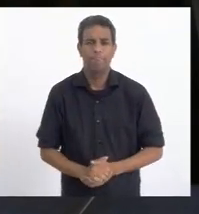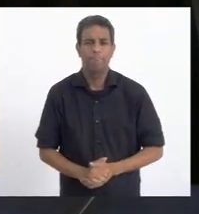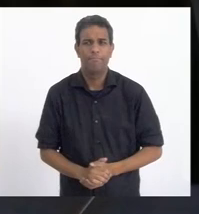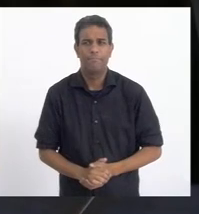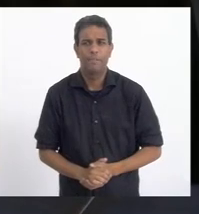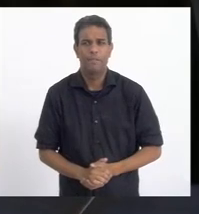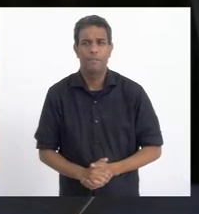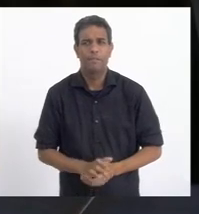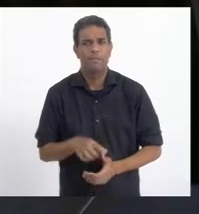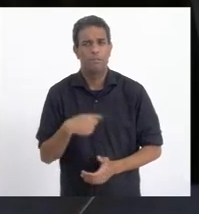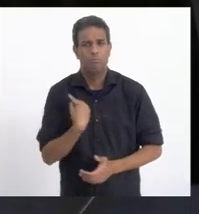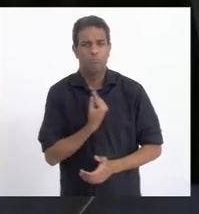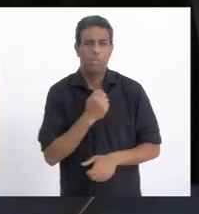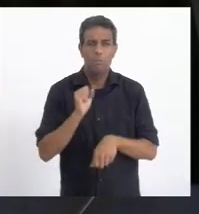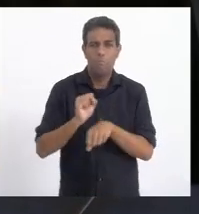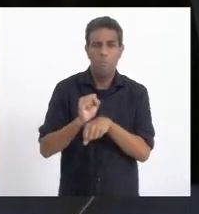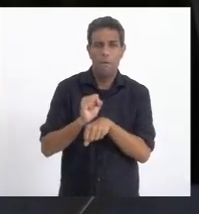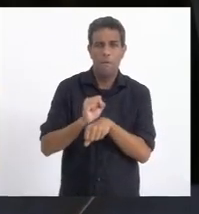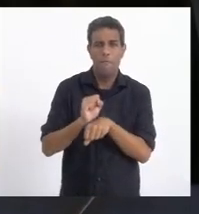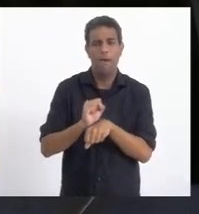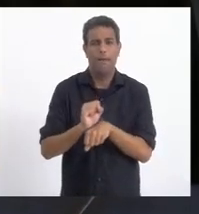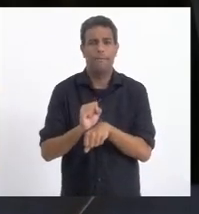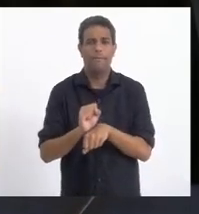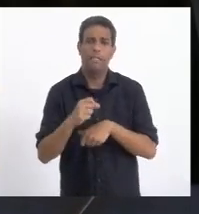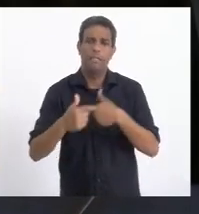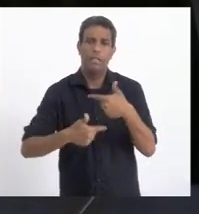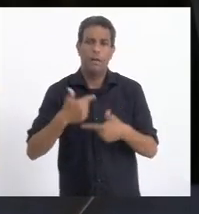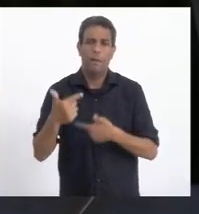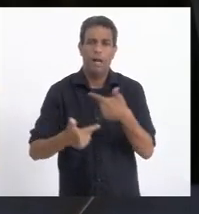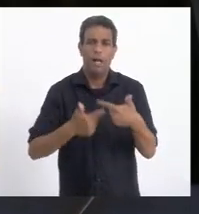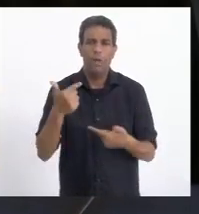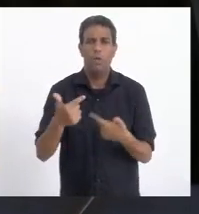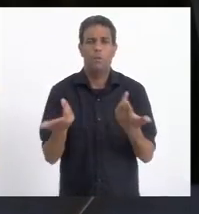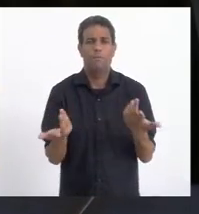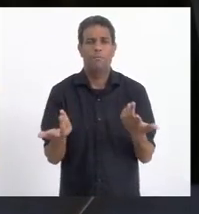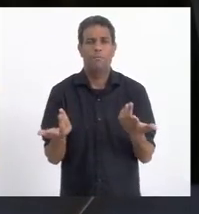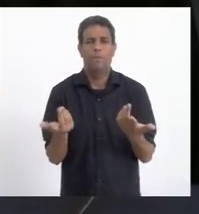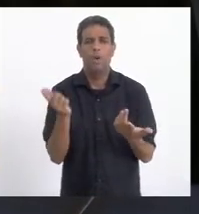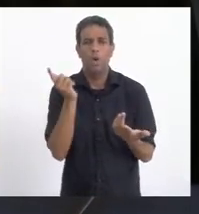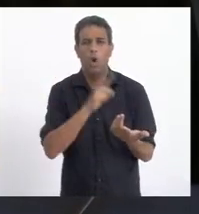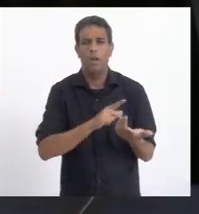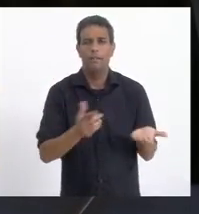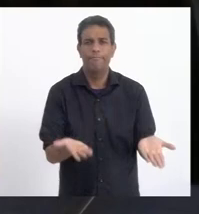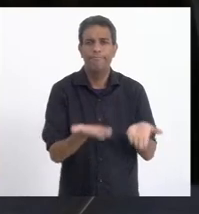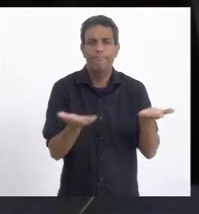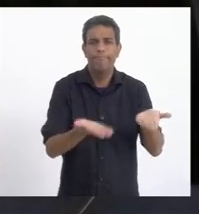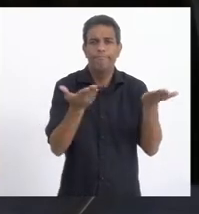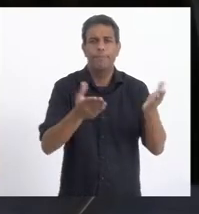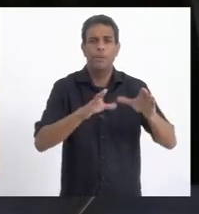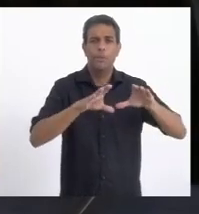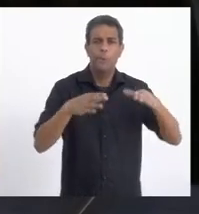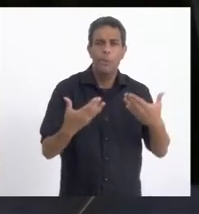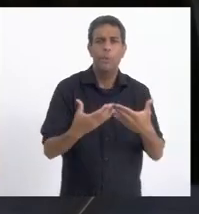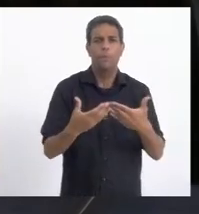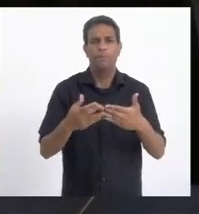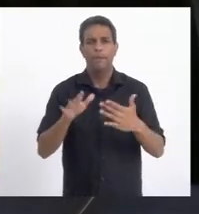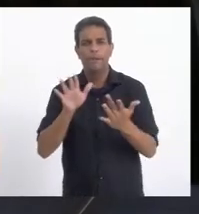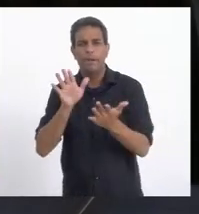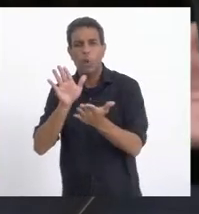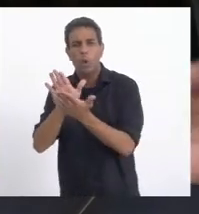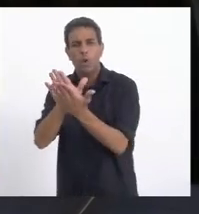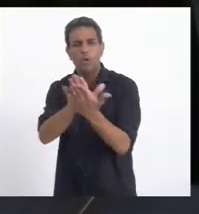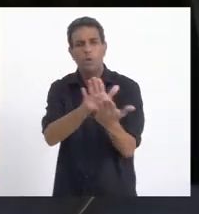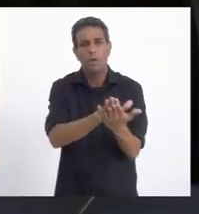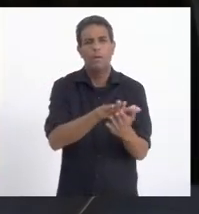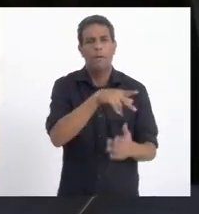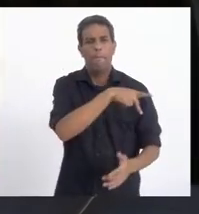acho que a gente tem que aguardar mesmo e te fazer esse trabalho assim de alimentar as condições chegar aqui nos Presidente Doutora